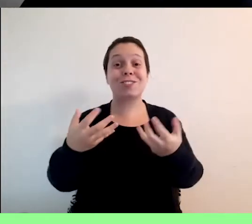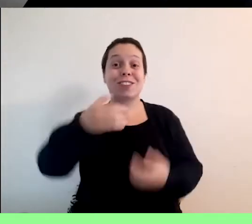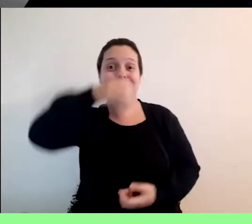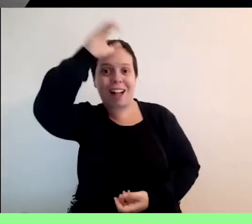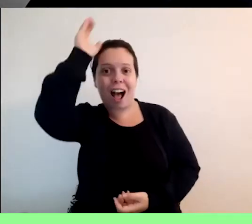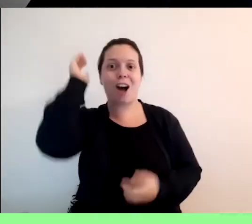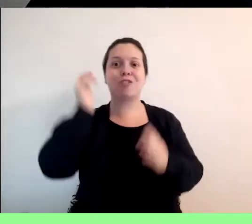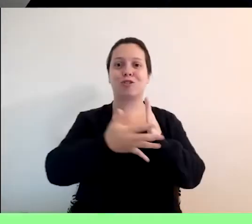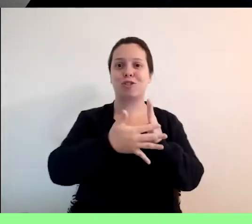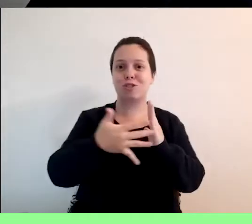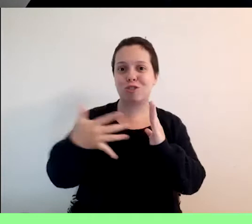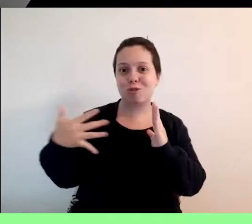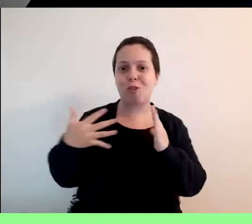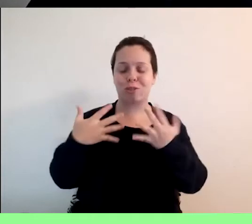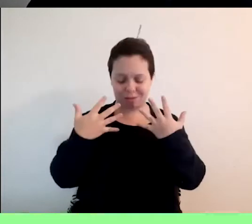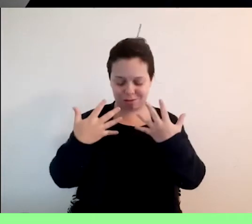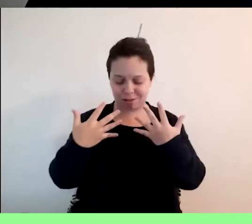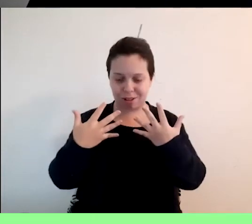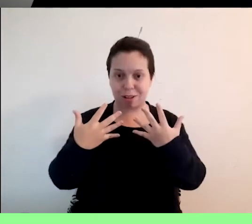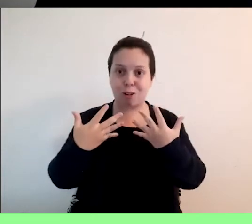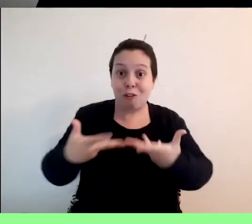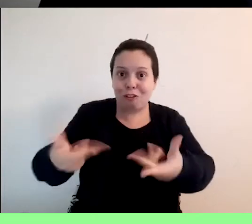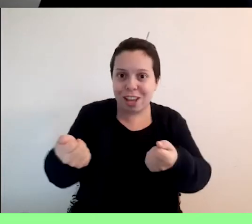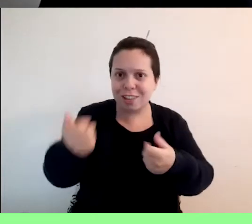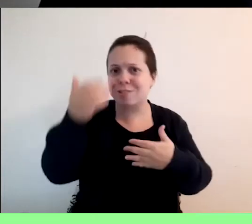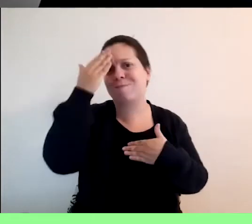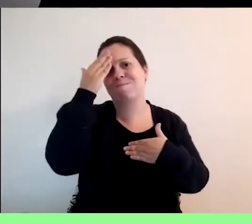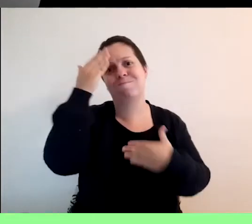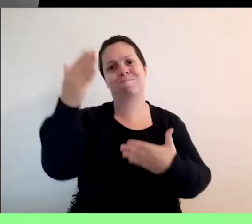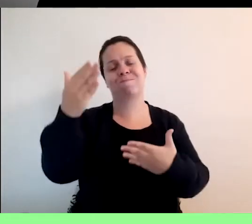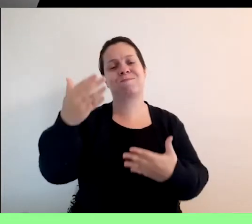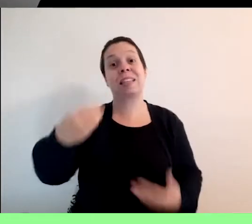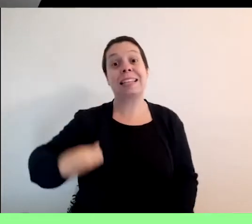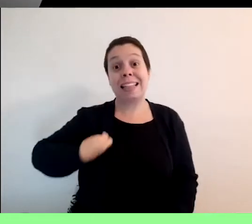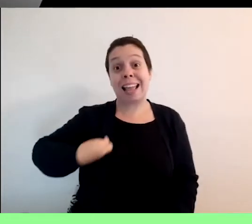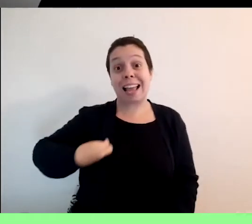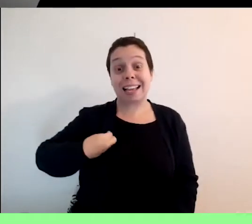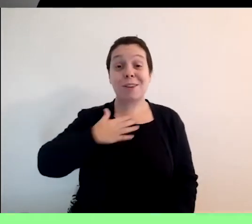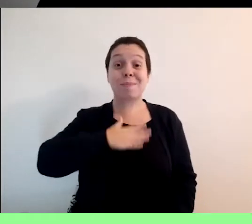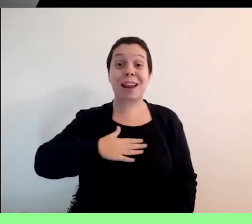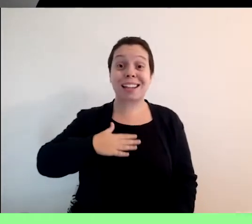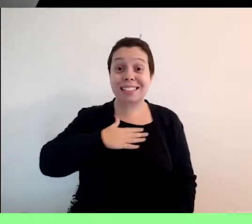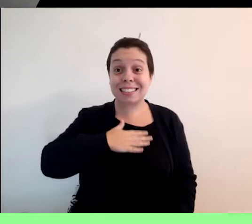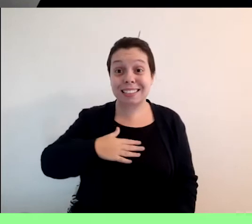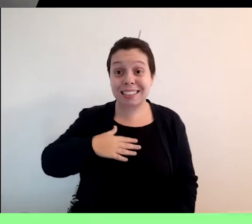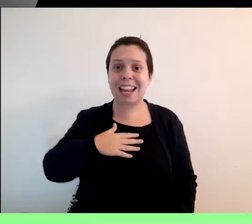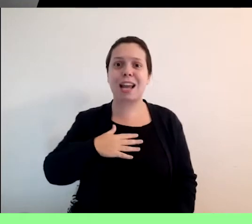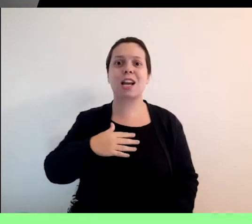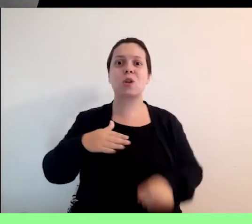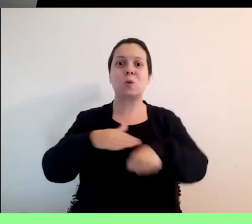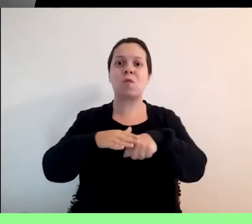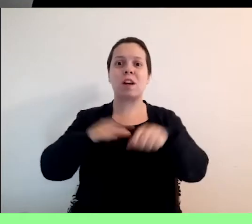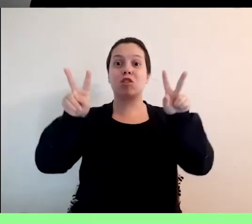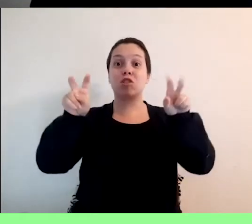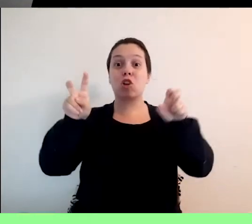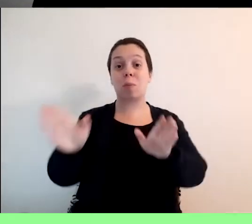Instituto Tomiotaki. É um prazer, de verdade, estar falando sobre acessibilidade,